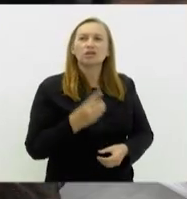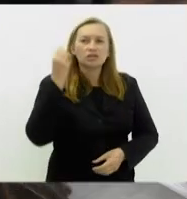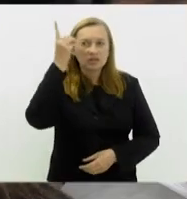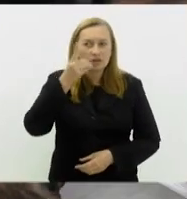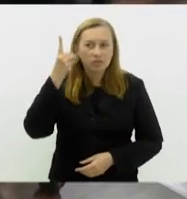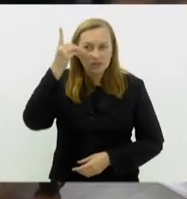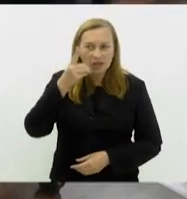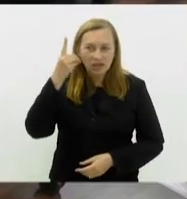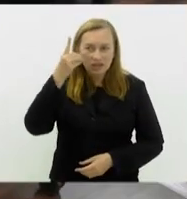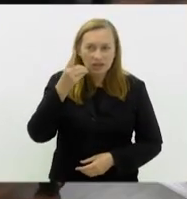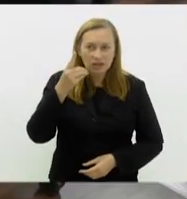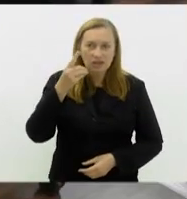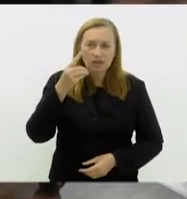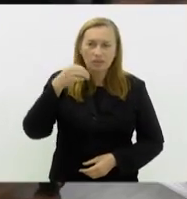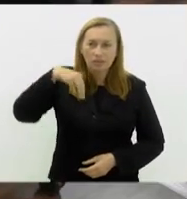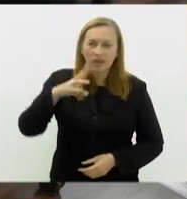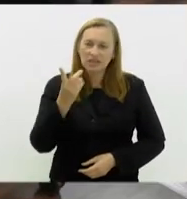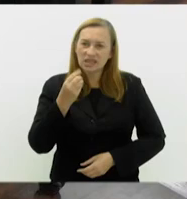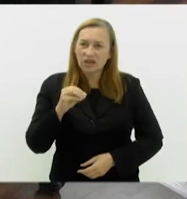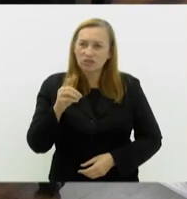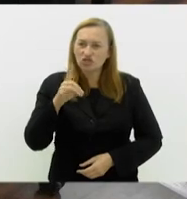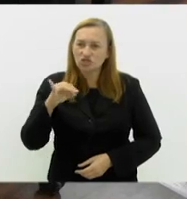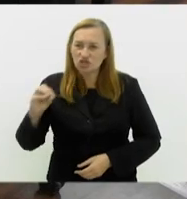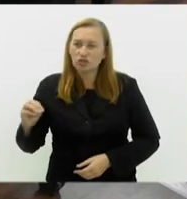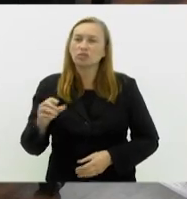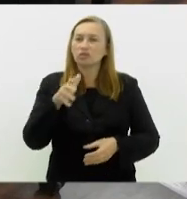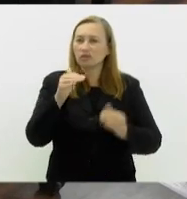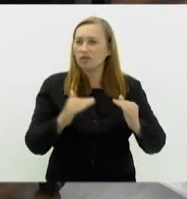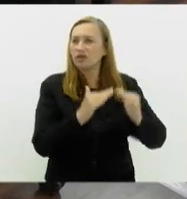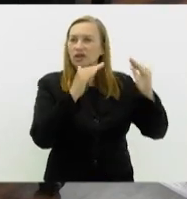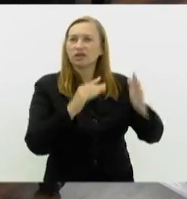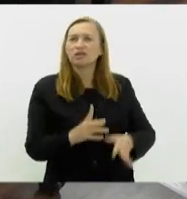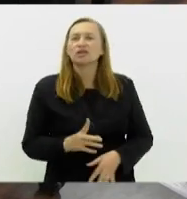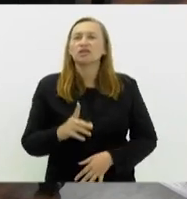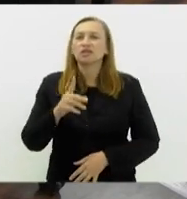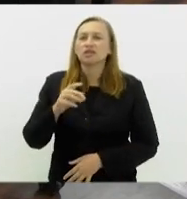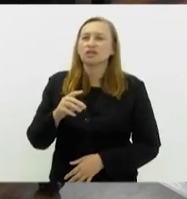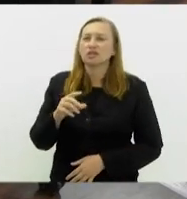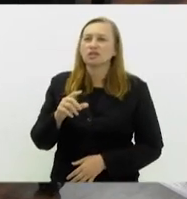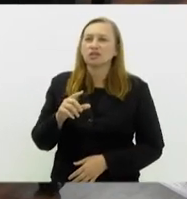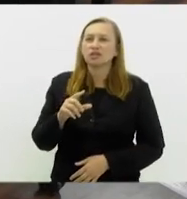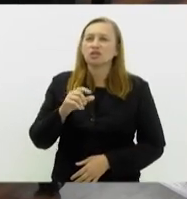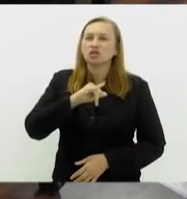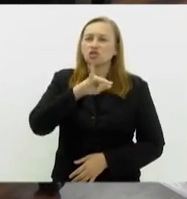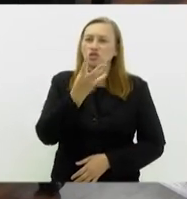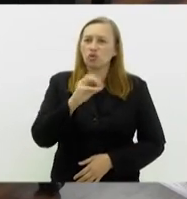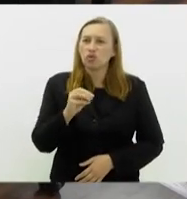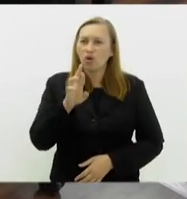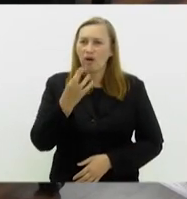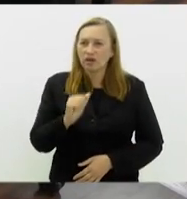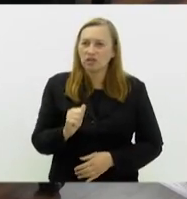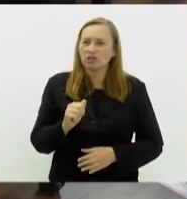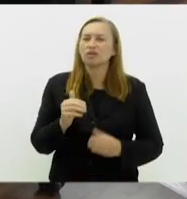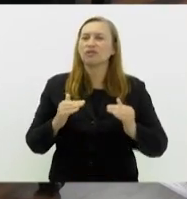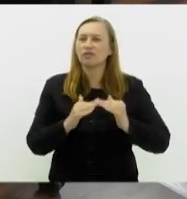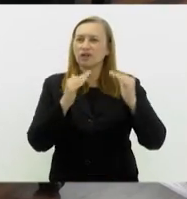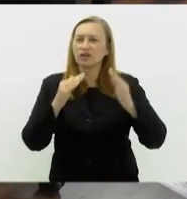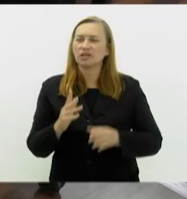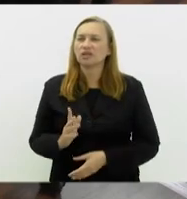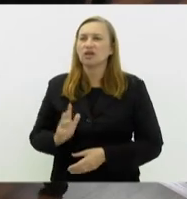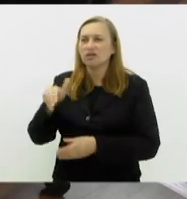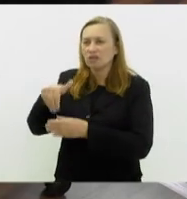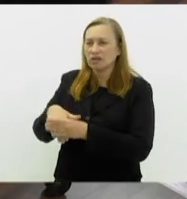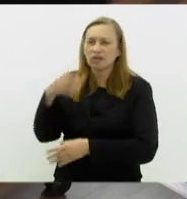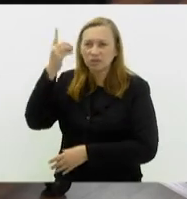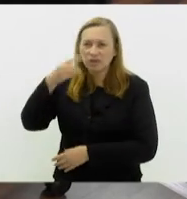Deputado Marcelo se Marcelo Dino favorável como vota deputado Júlio Rocha J favorável como vota